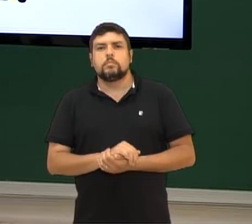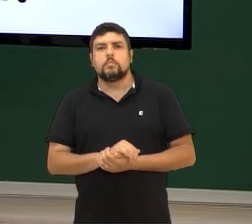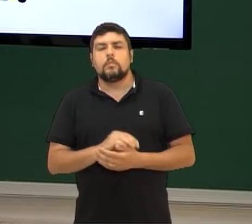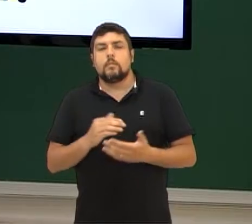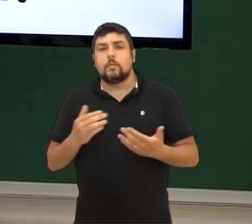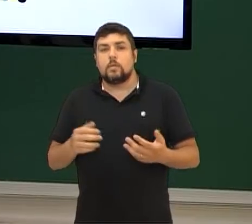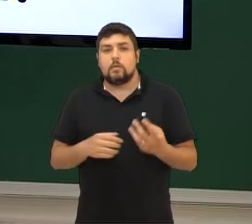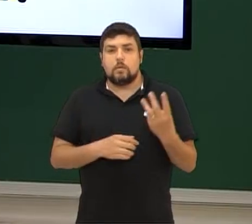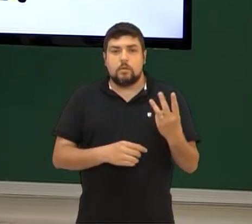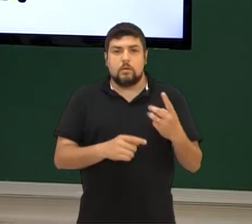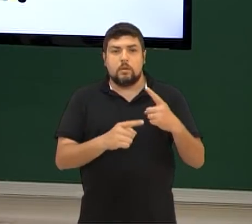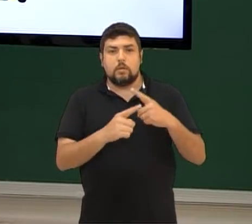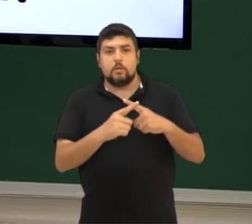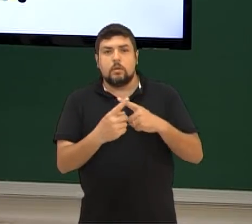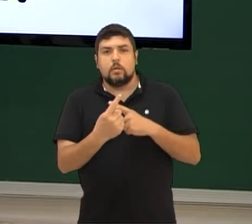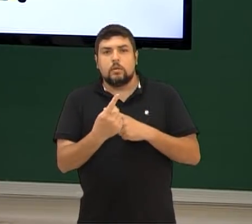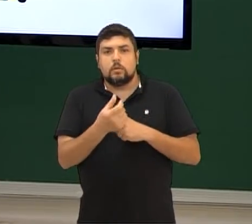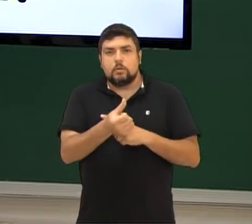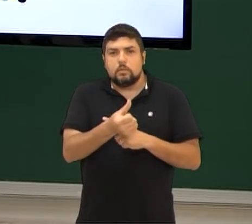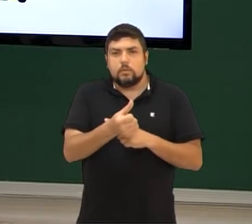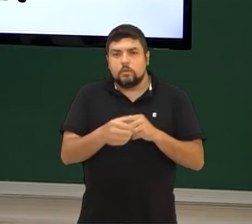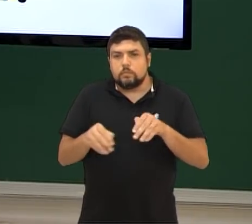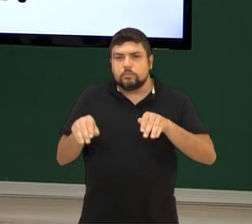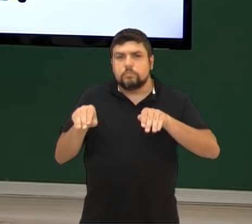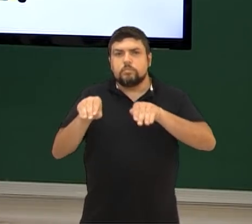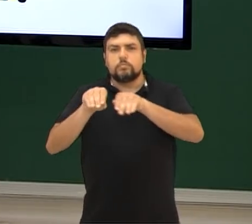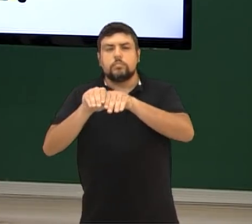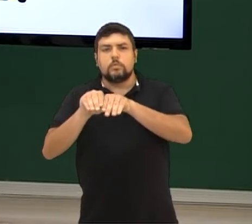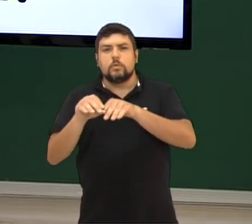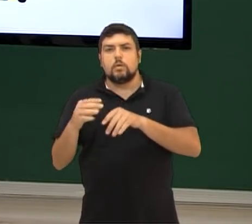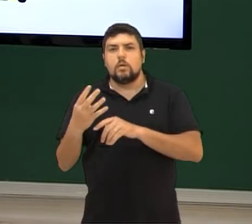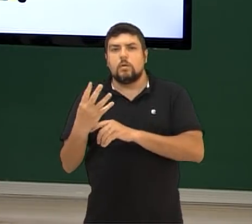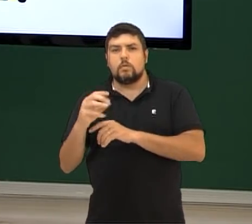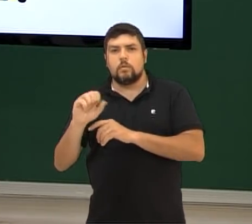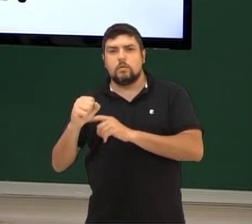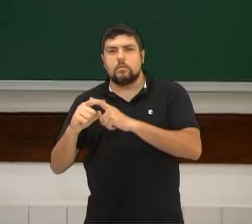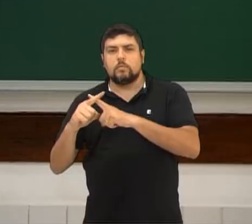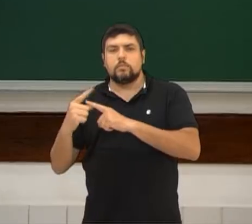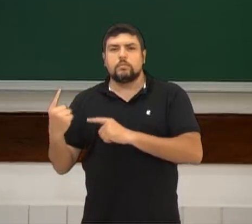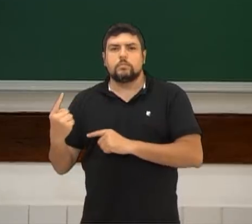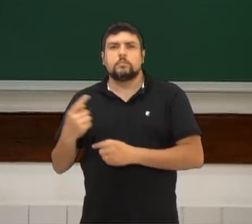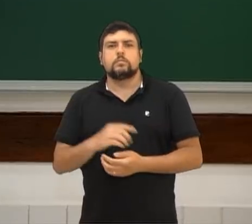16 é proporcional a 48 vezes 1.